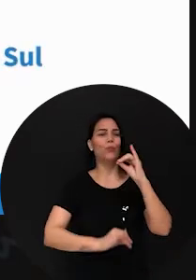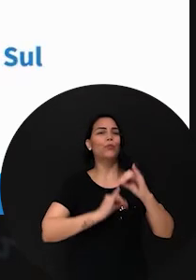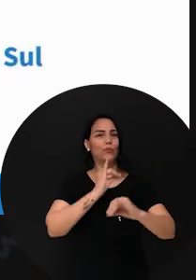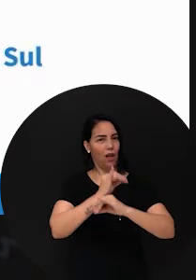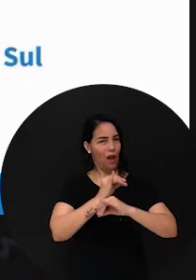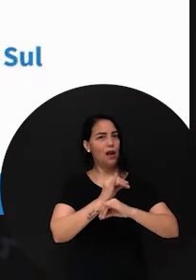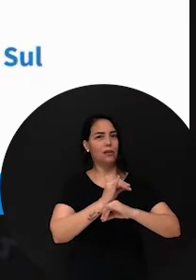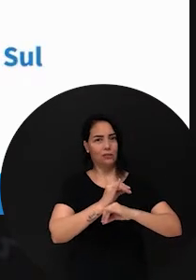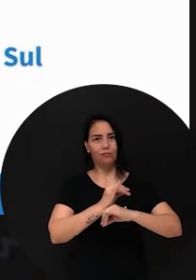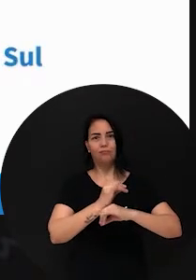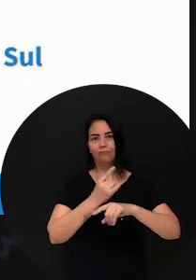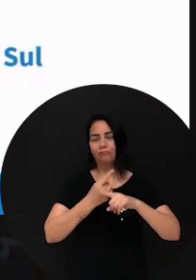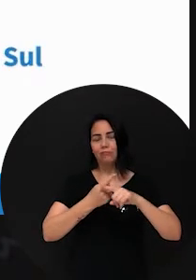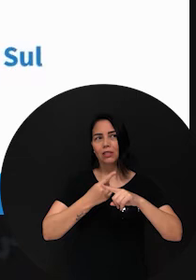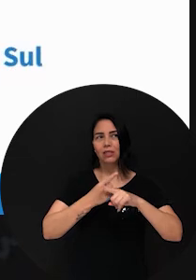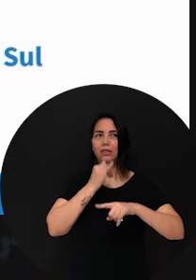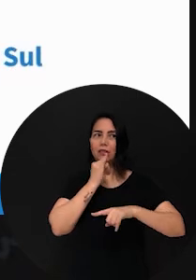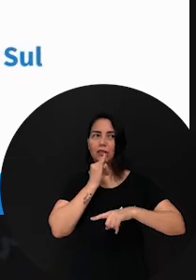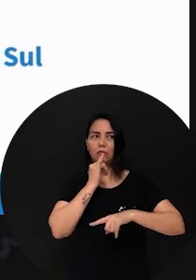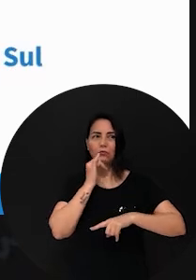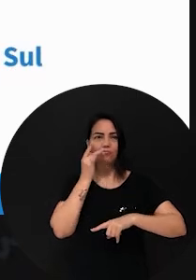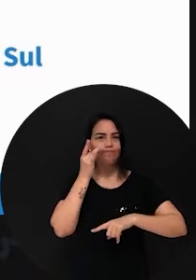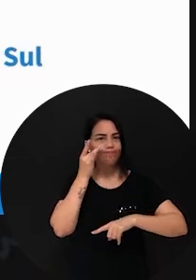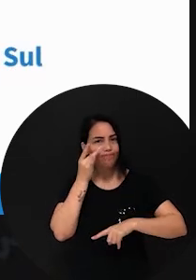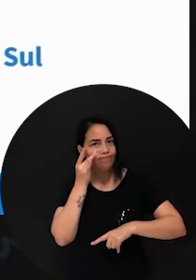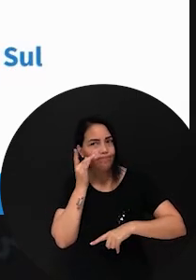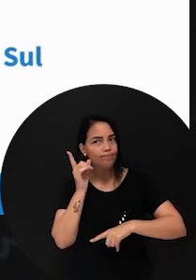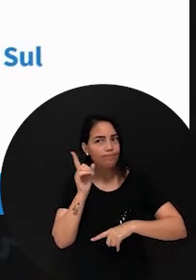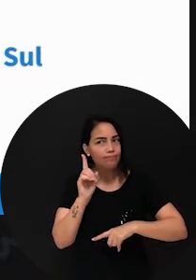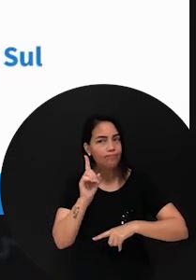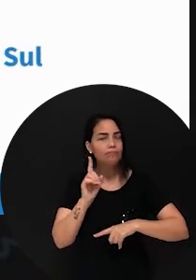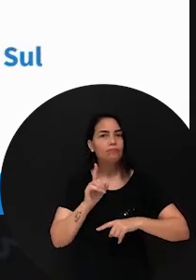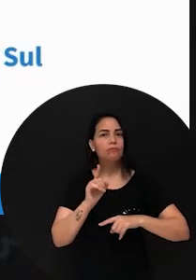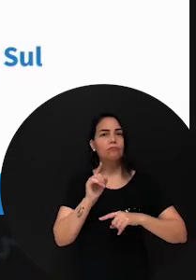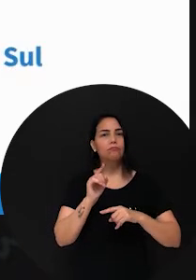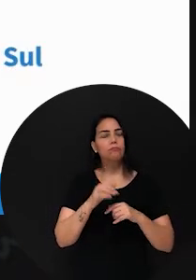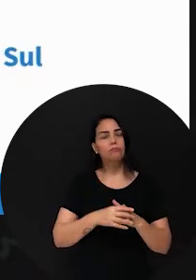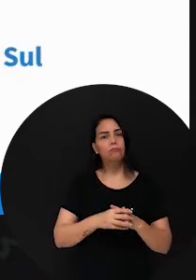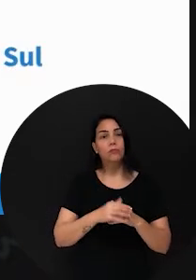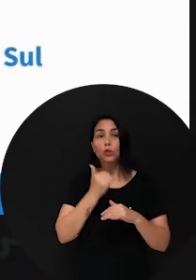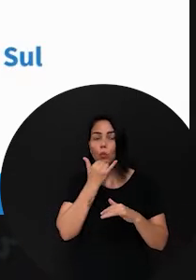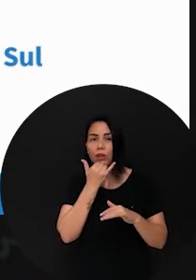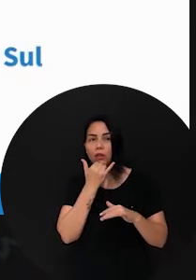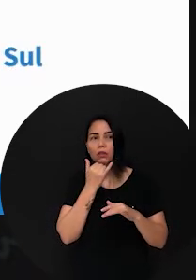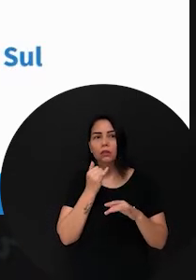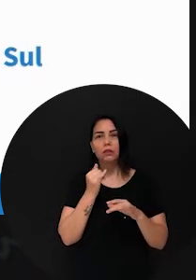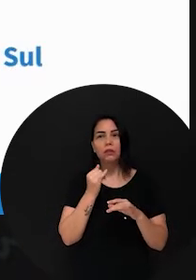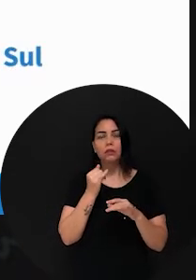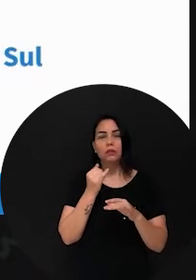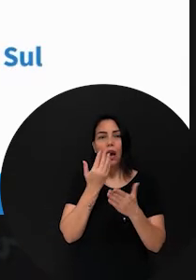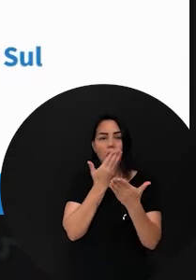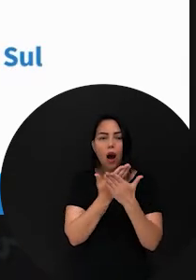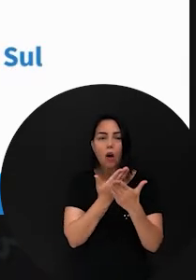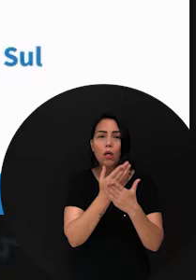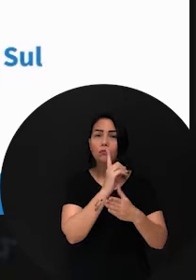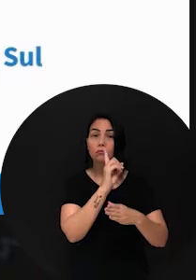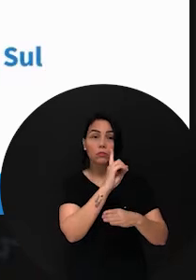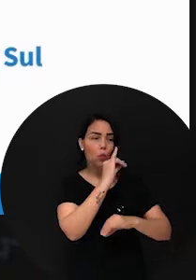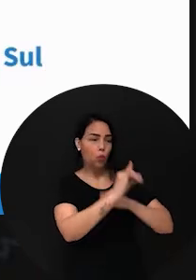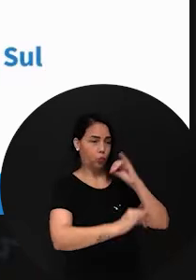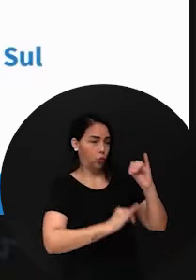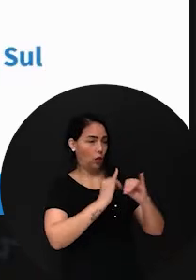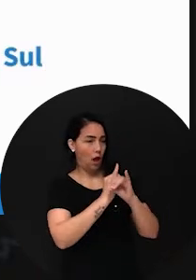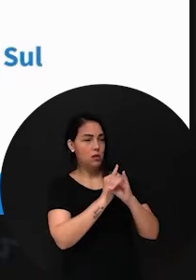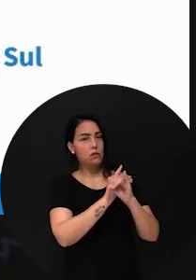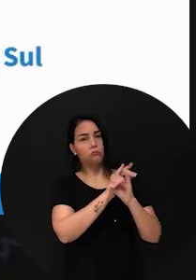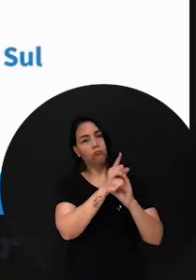Isso. Então, as aulas que não são presenciais, né? Desculpem, as aulas que não são online são presenciais